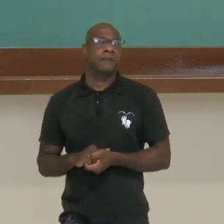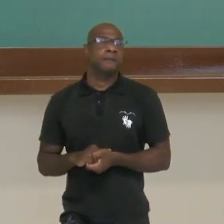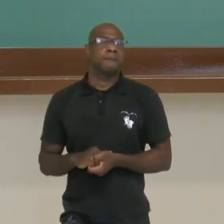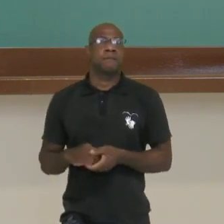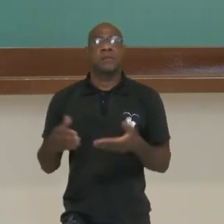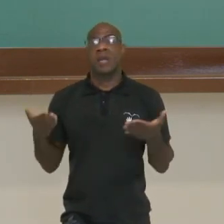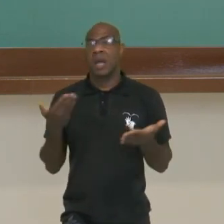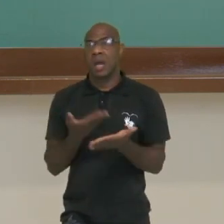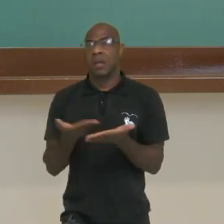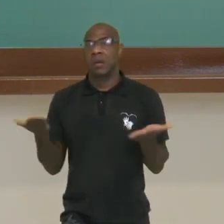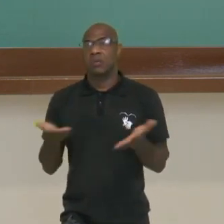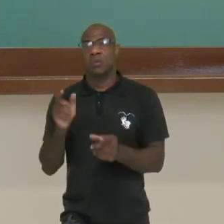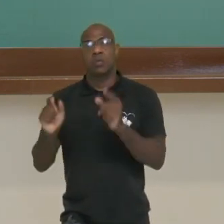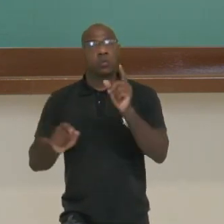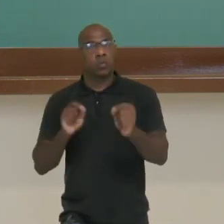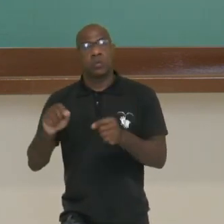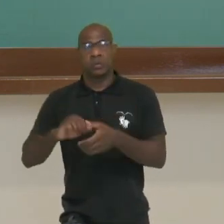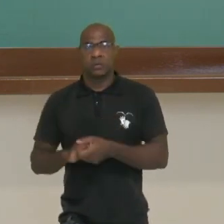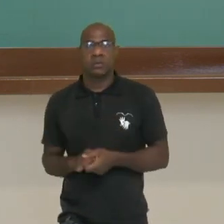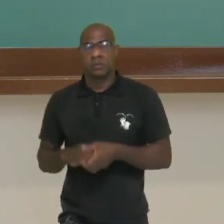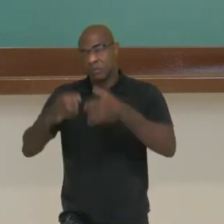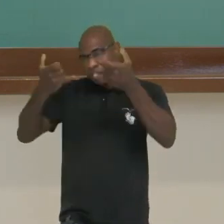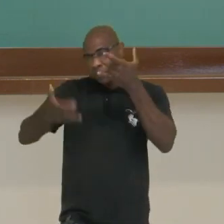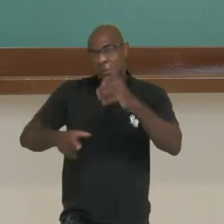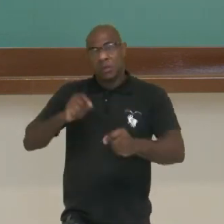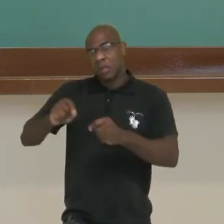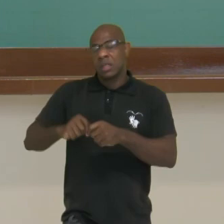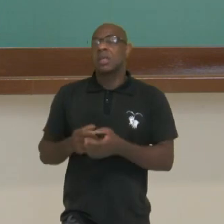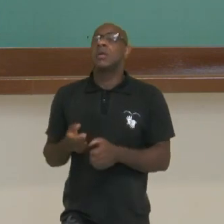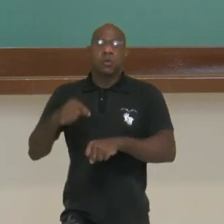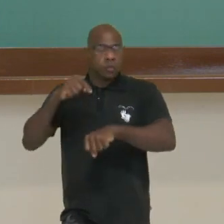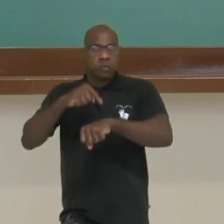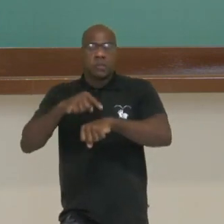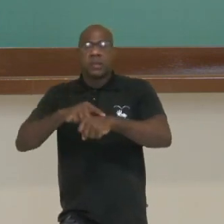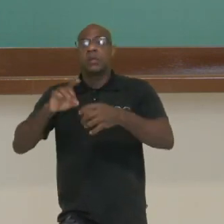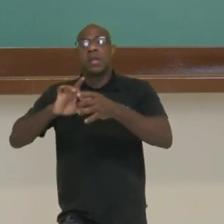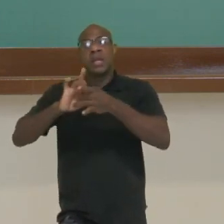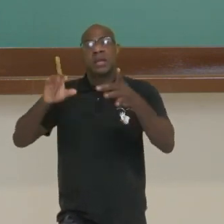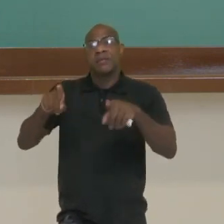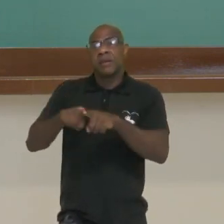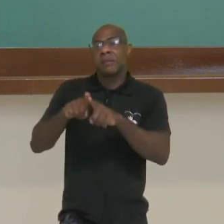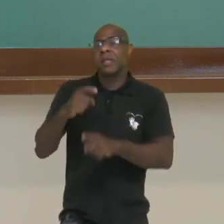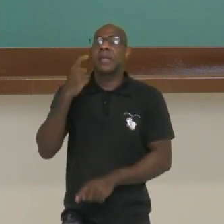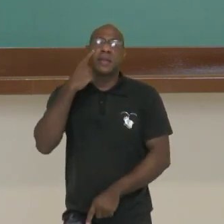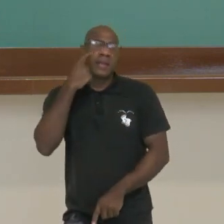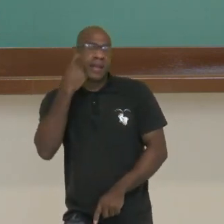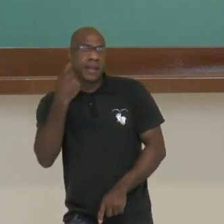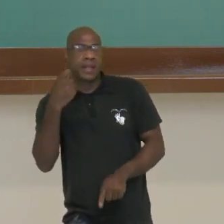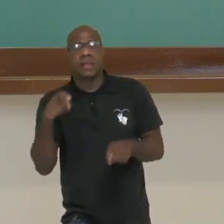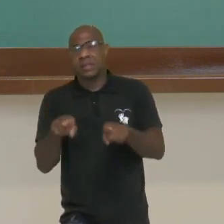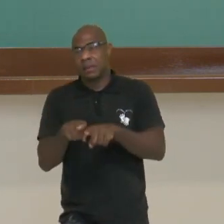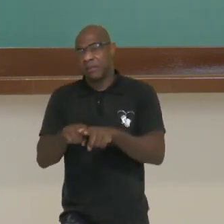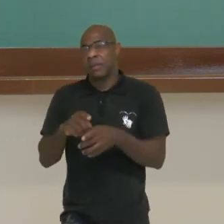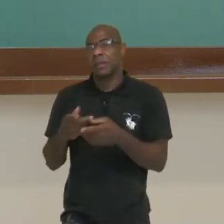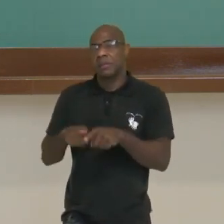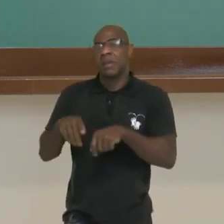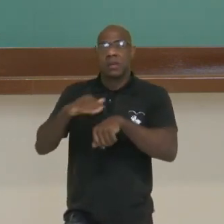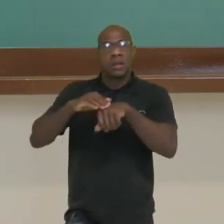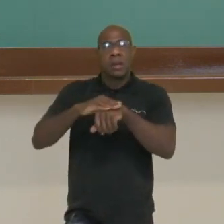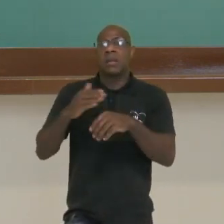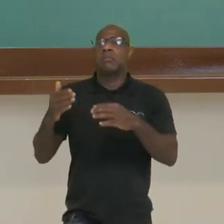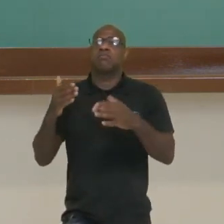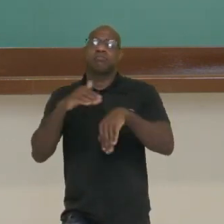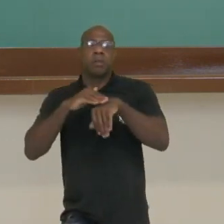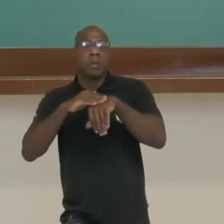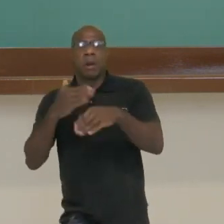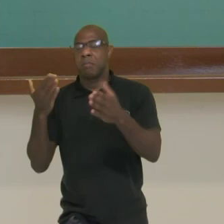aula de hoje, nós falamos sobre alguns hobbies e interesses e, principalmente, também abordamos o trabalho em conversação. E nós